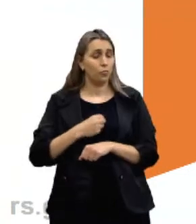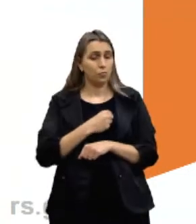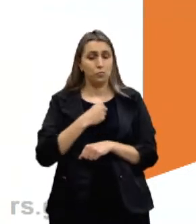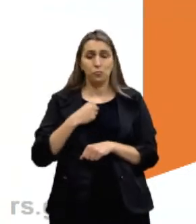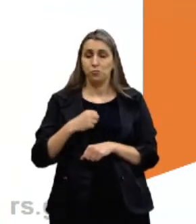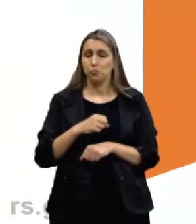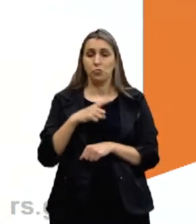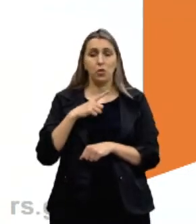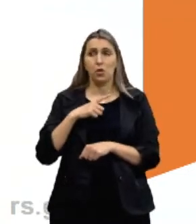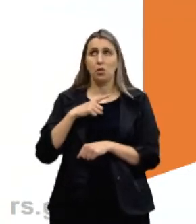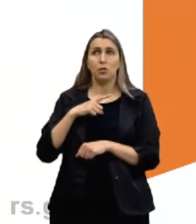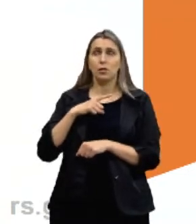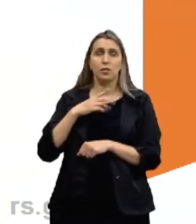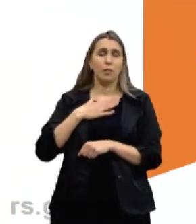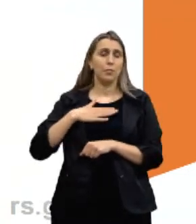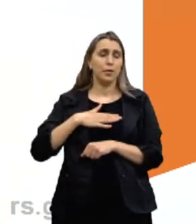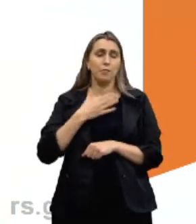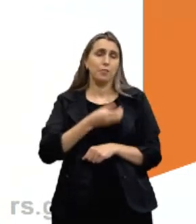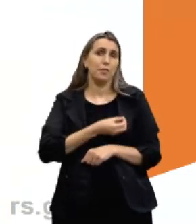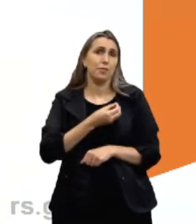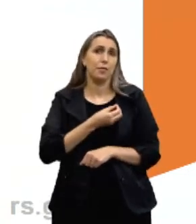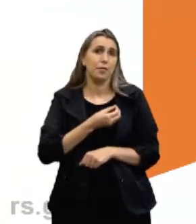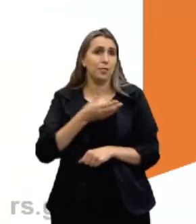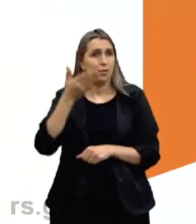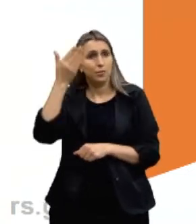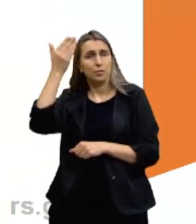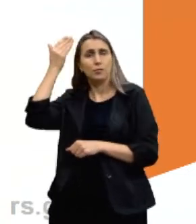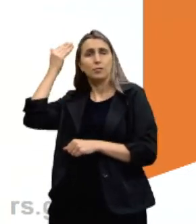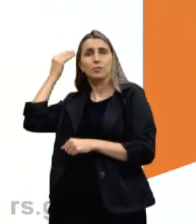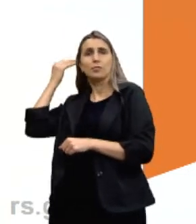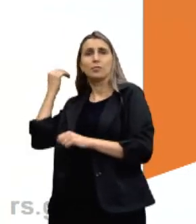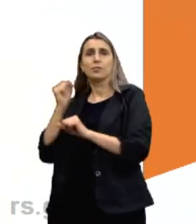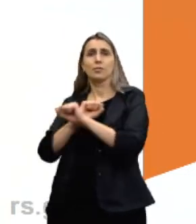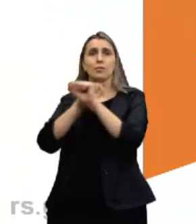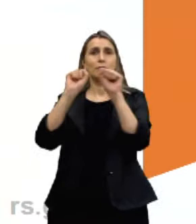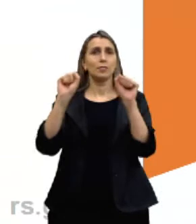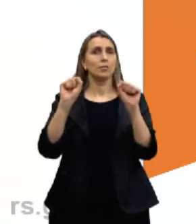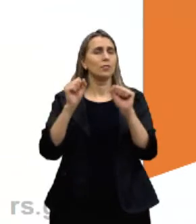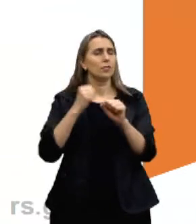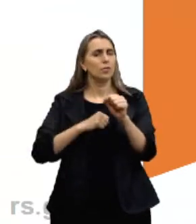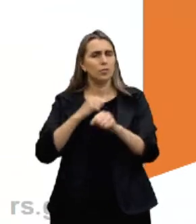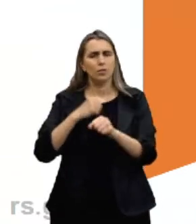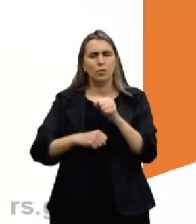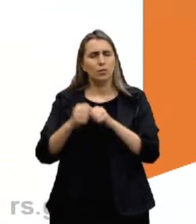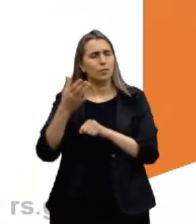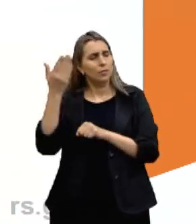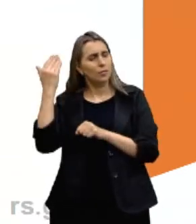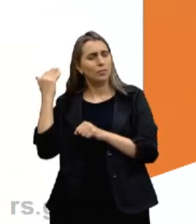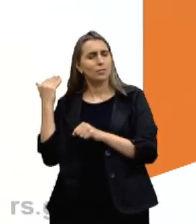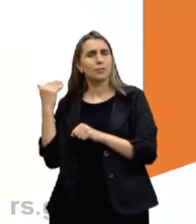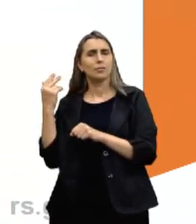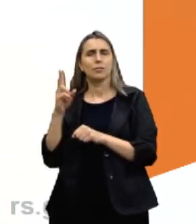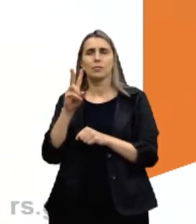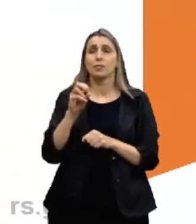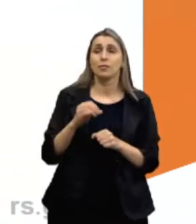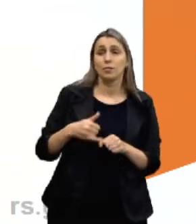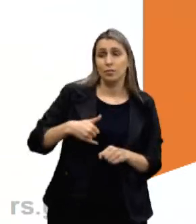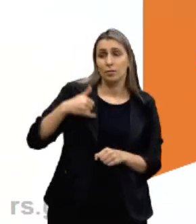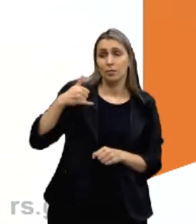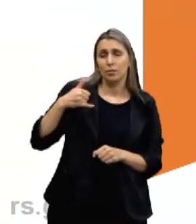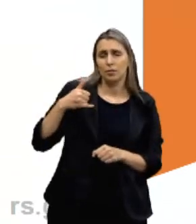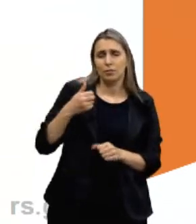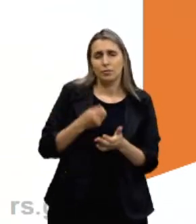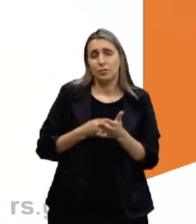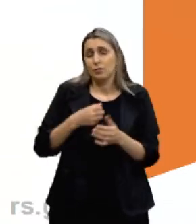saudade que eu tenho da aurora da minha vida da minha infância querida que os anos não então cara tinha 20 anos é